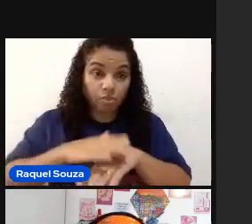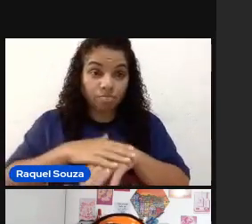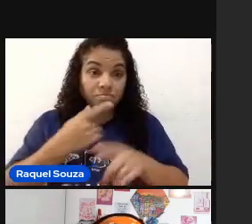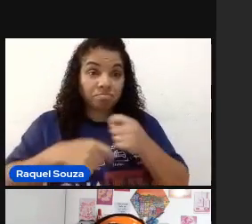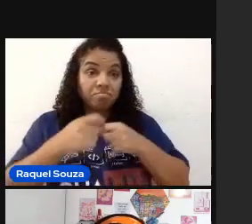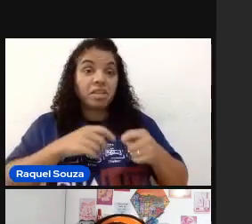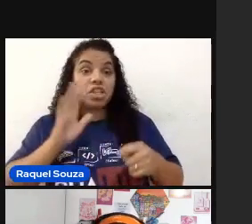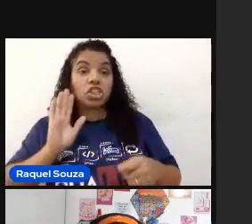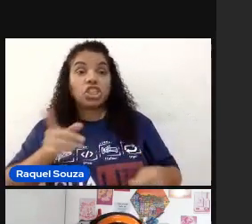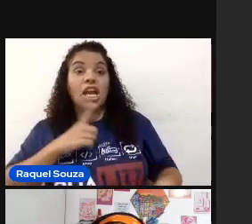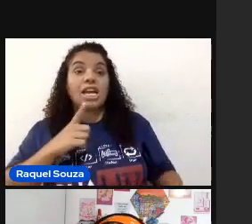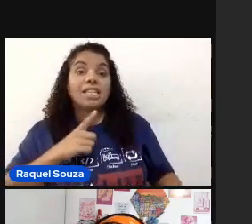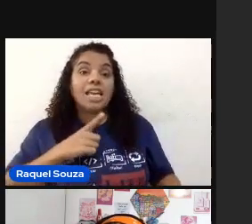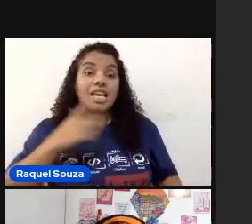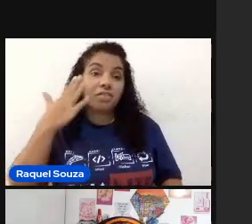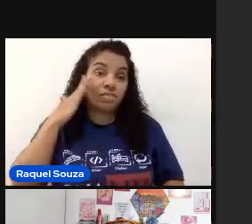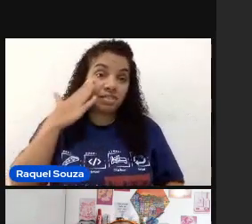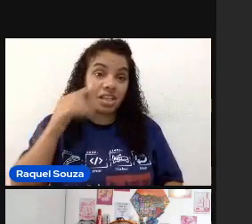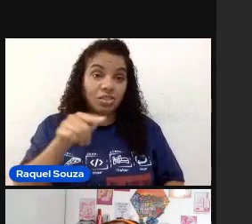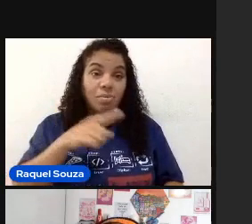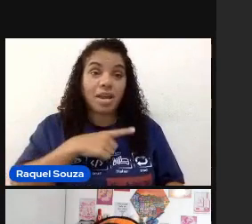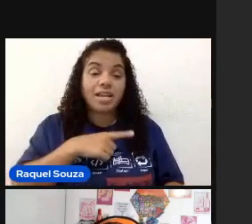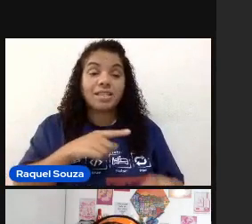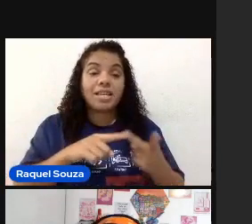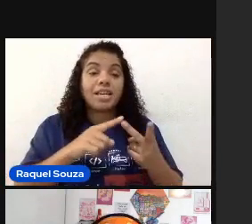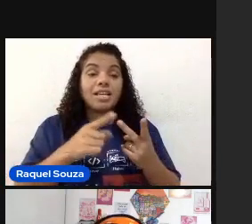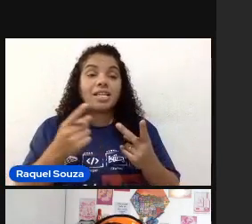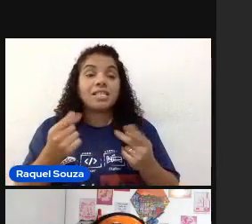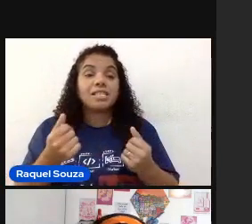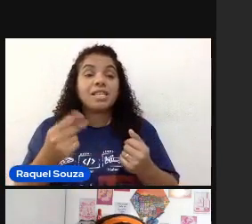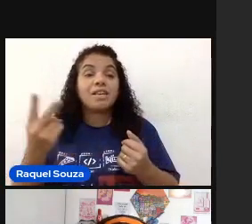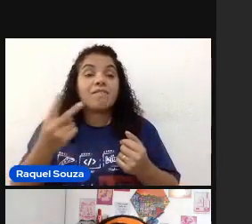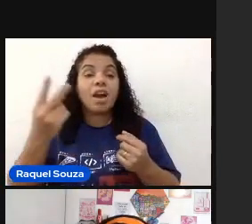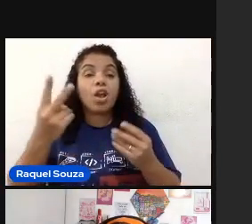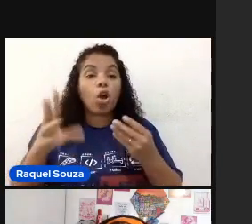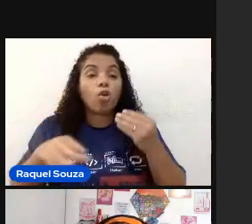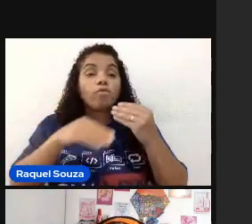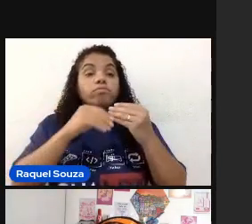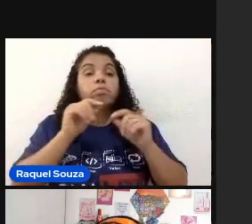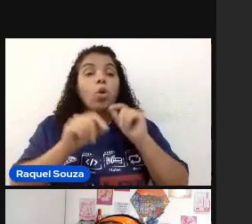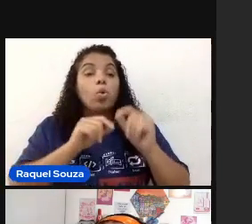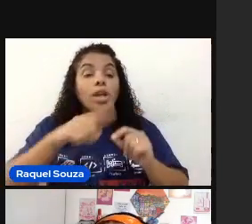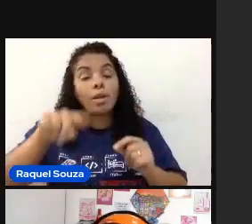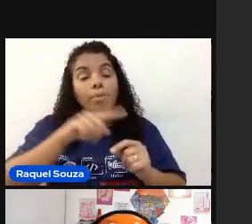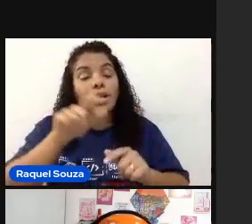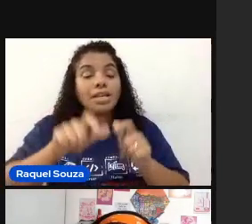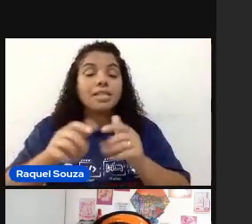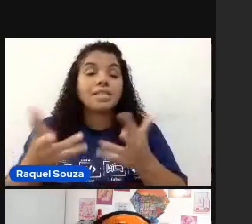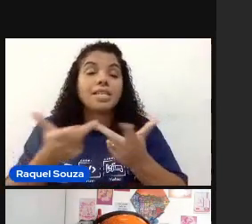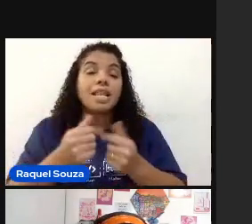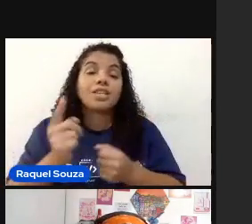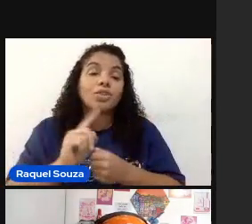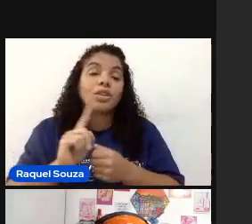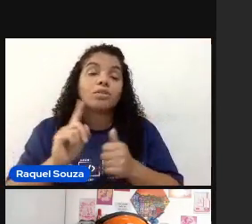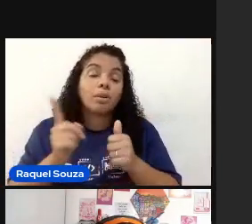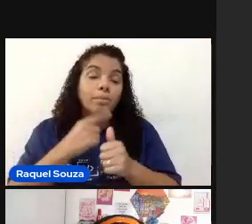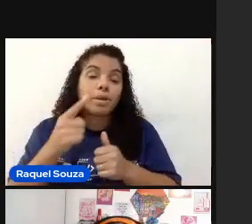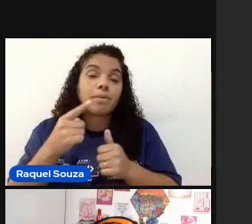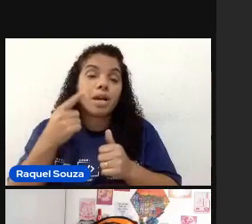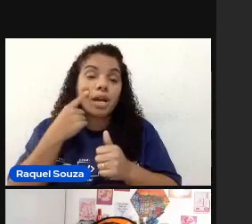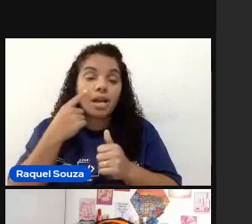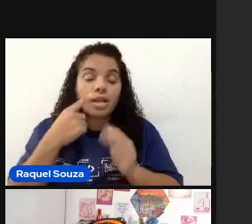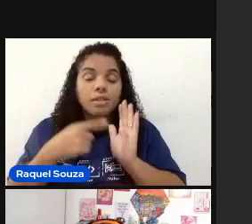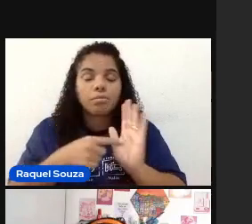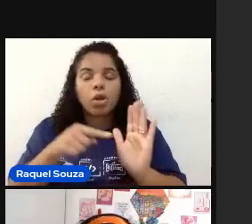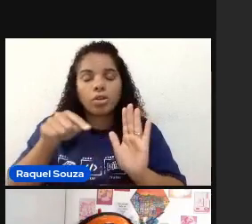um entendimento e trouxe esse valor, o que vai agregar ou não valor para esse cliente, e a gente dá essa primeira prova para ele. E aí